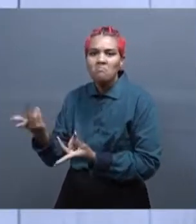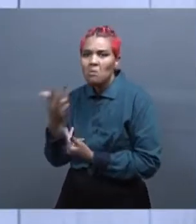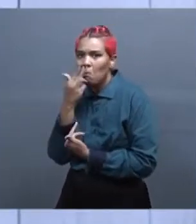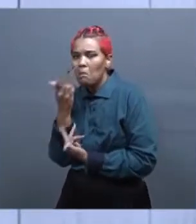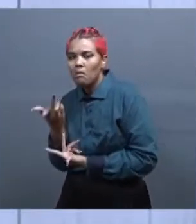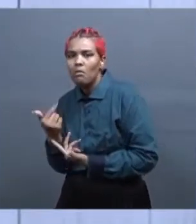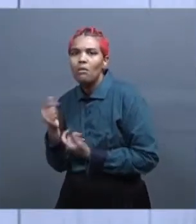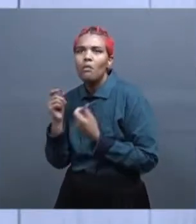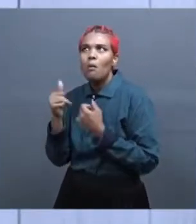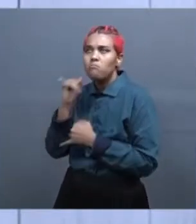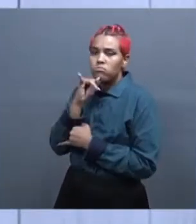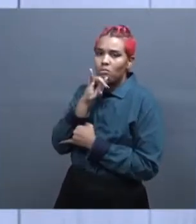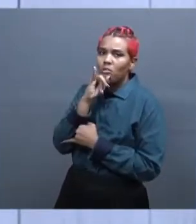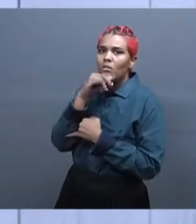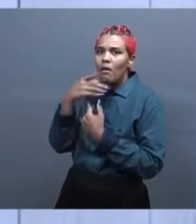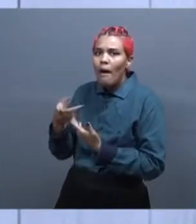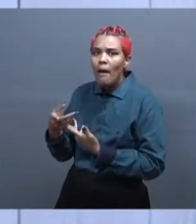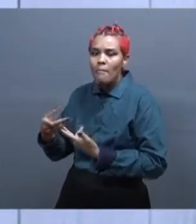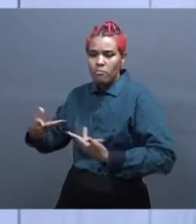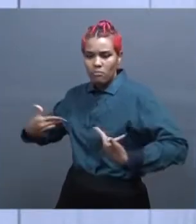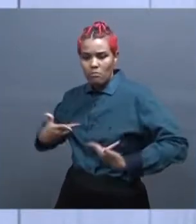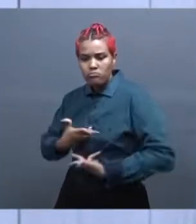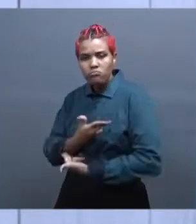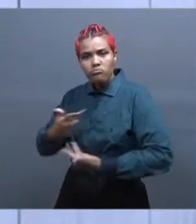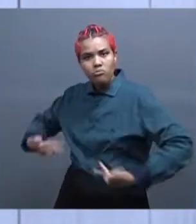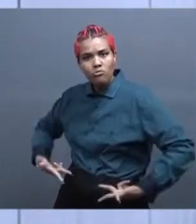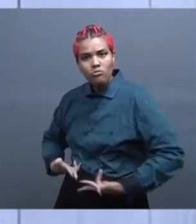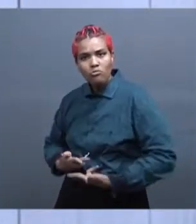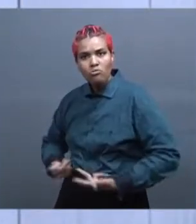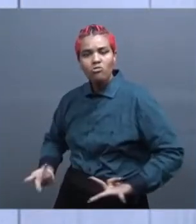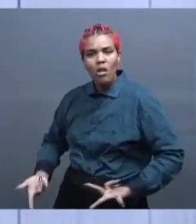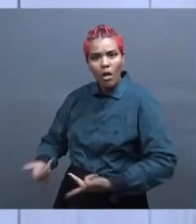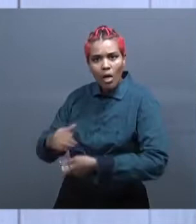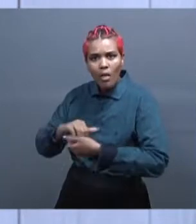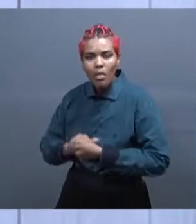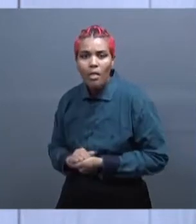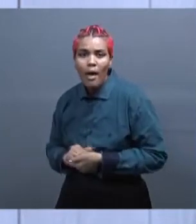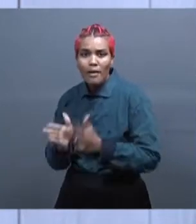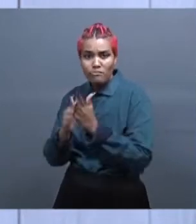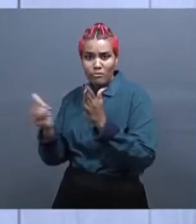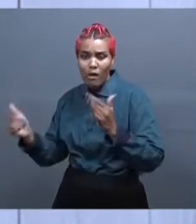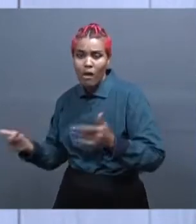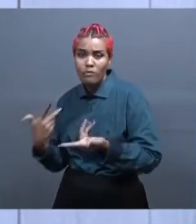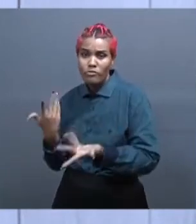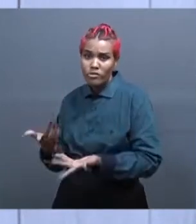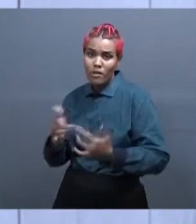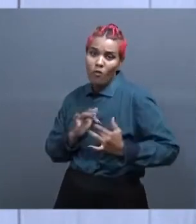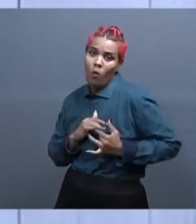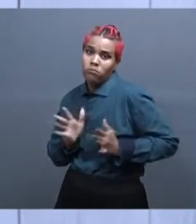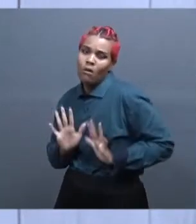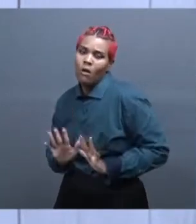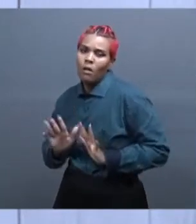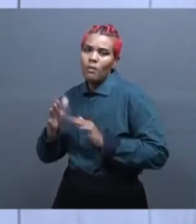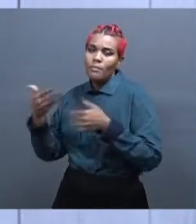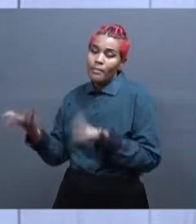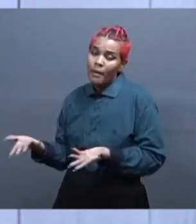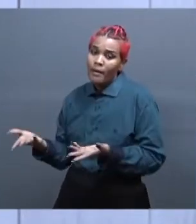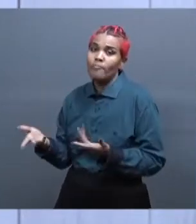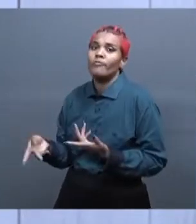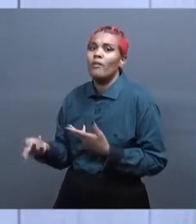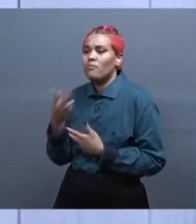por exemplo nas cirurgias plásticas voluntárias então essas formas de intervir no corpo elas são